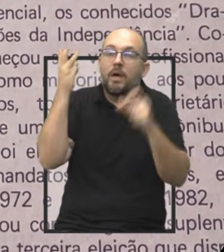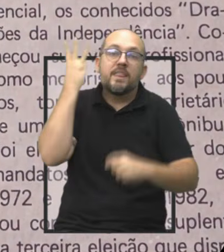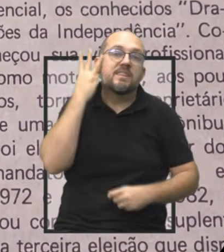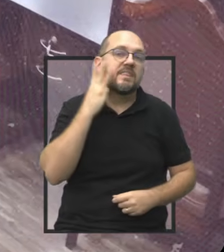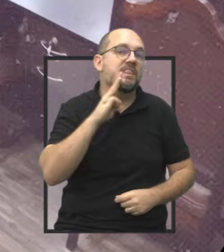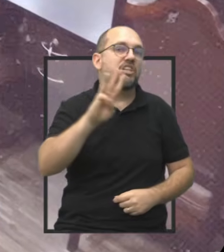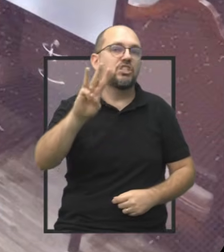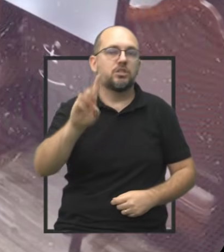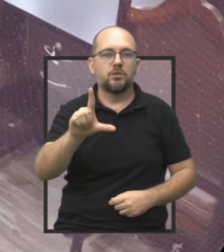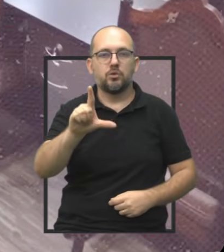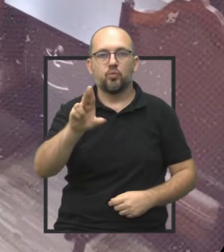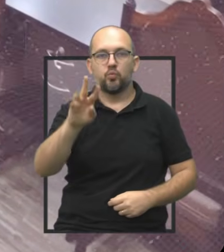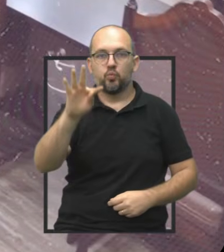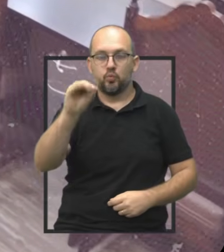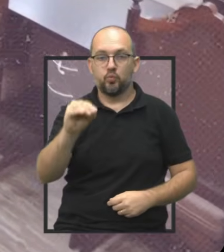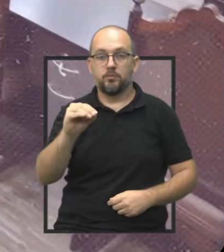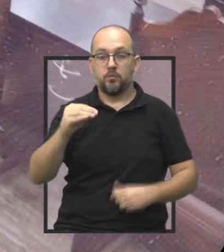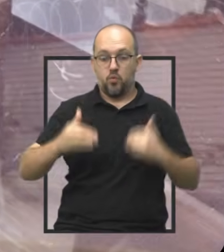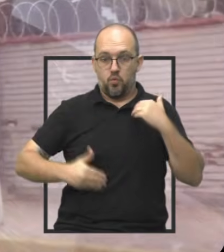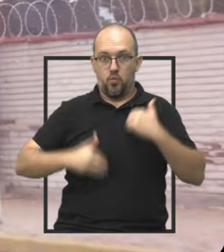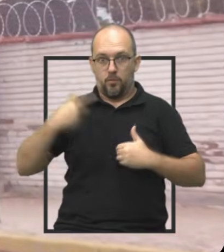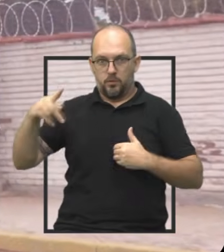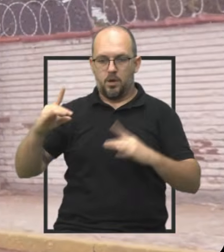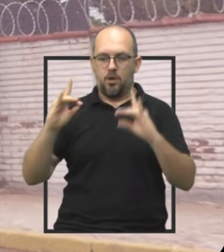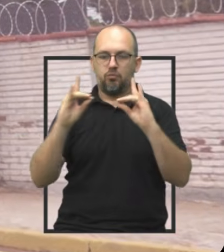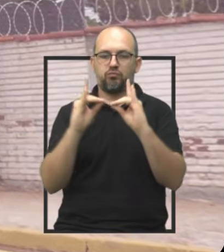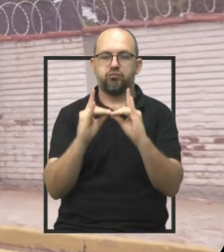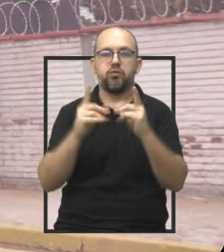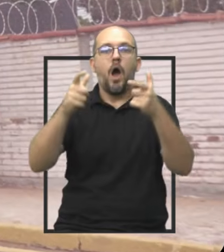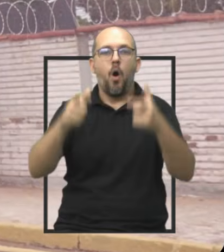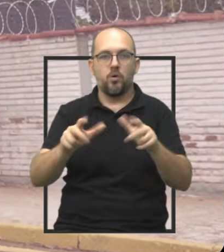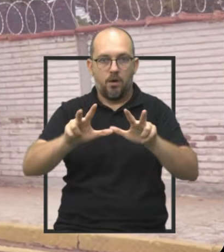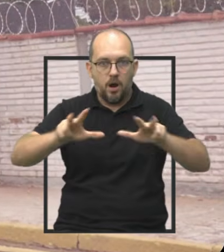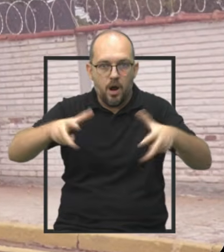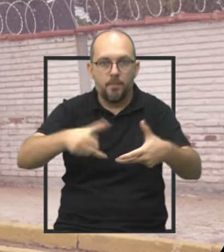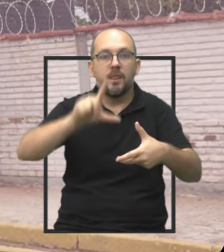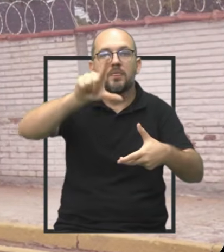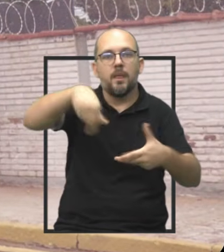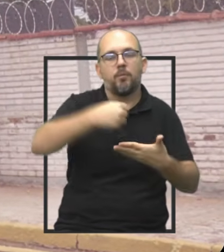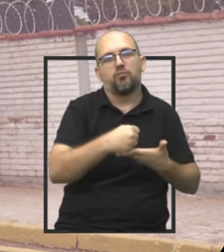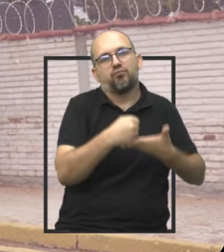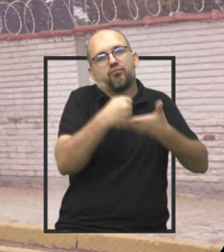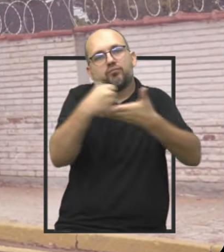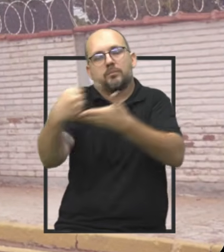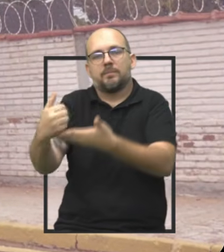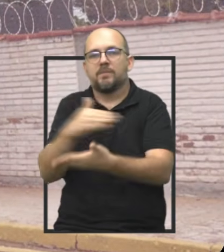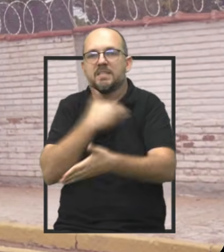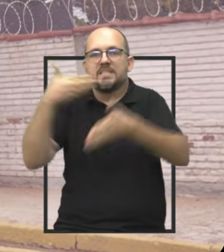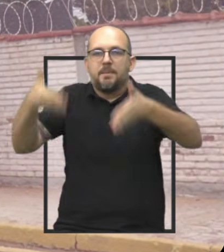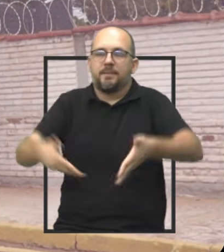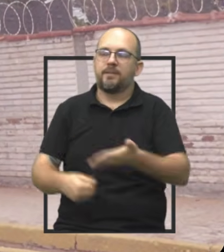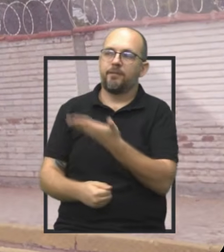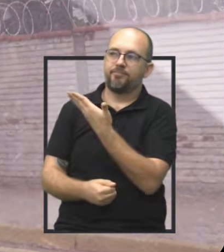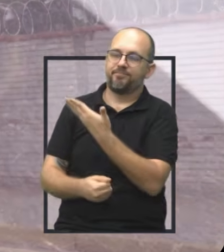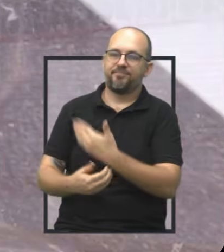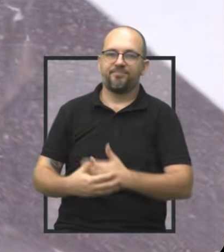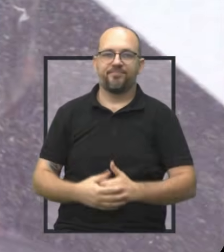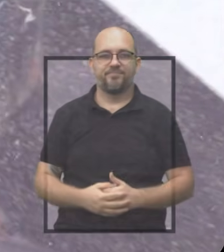dele foi velado no plenário da Câmara e depois seguiu para o cemitério Ana Rosa de